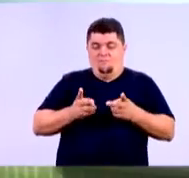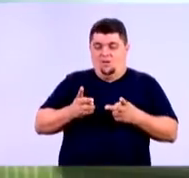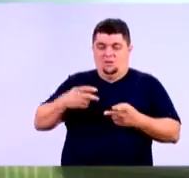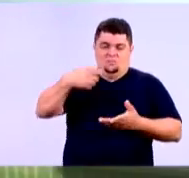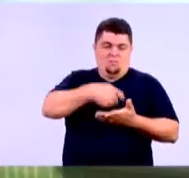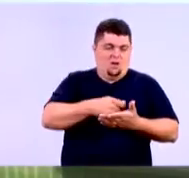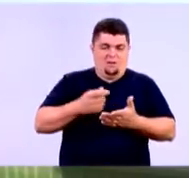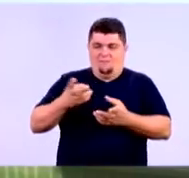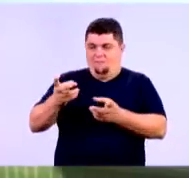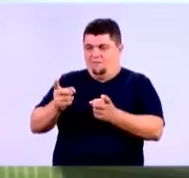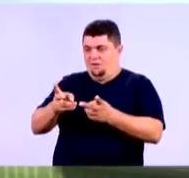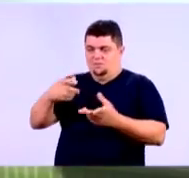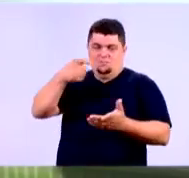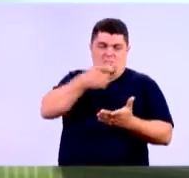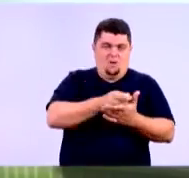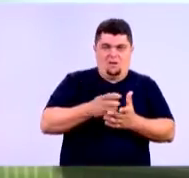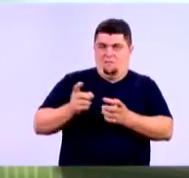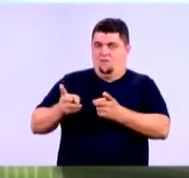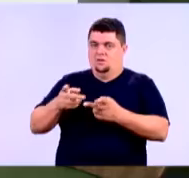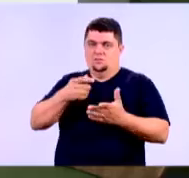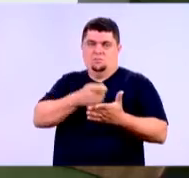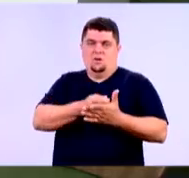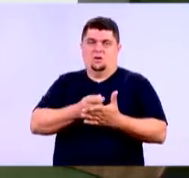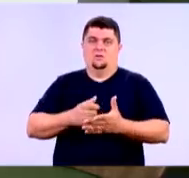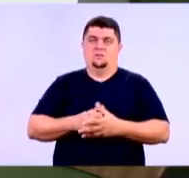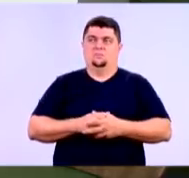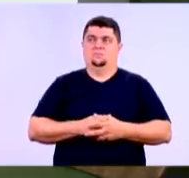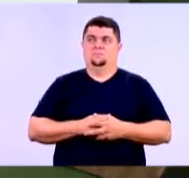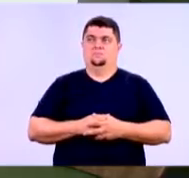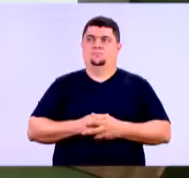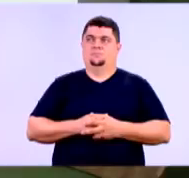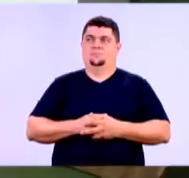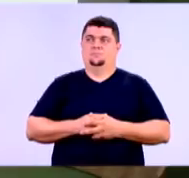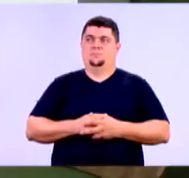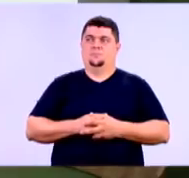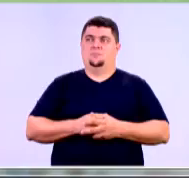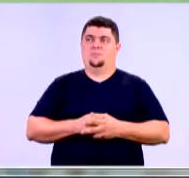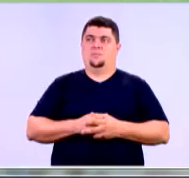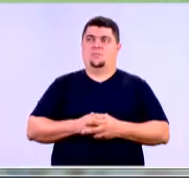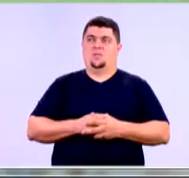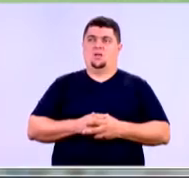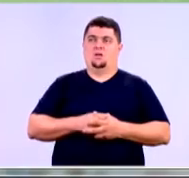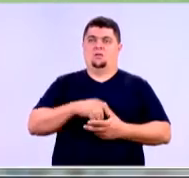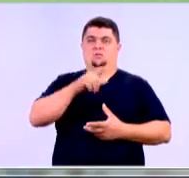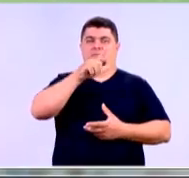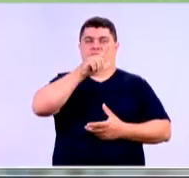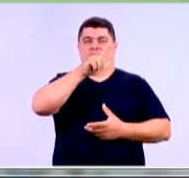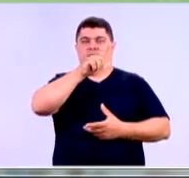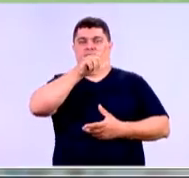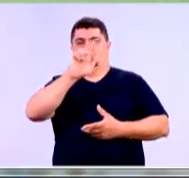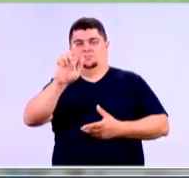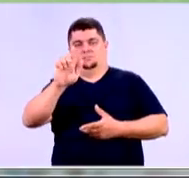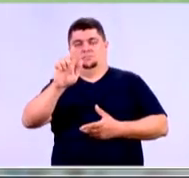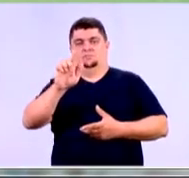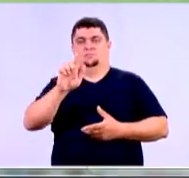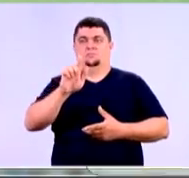pagando as próprias dívidas. Exato. Vamos falar então de liquidez geral? Liquidez